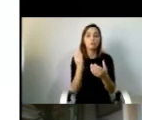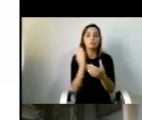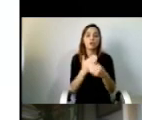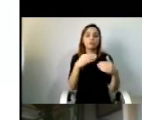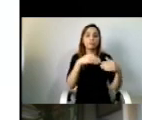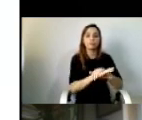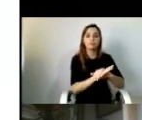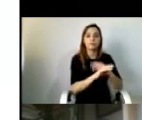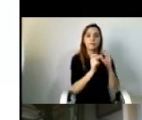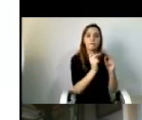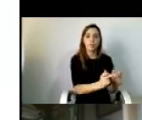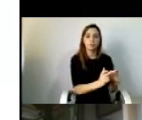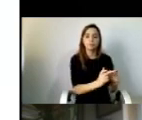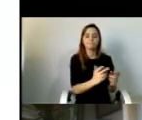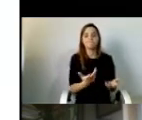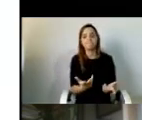razões